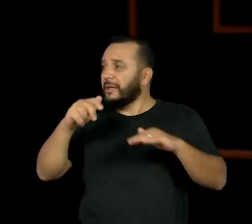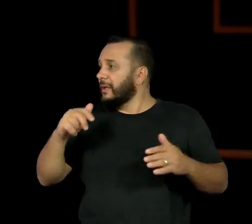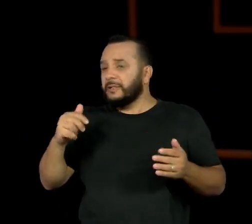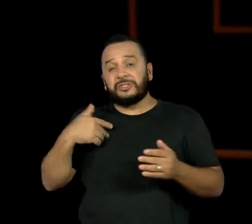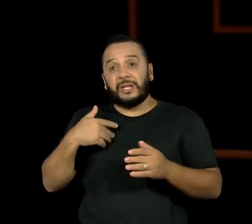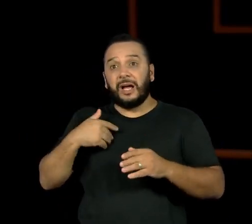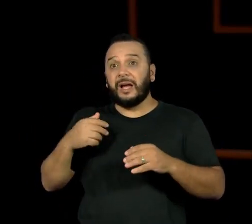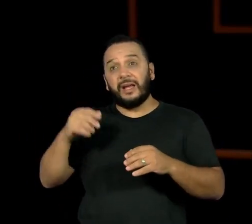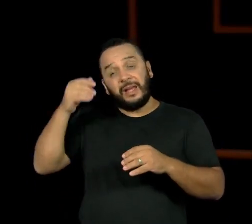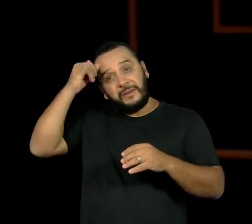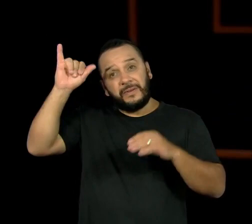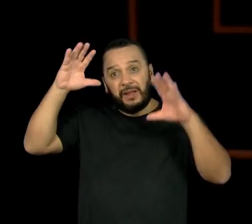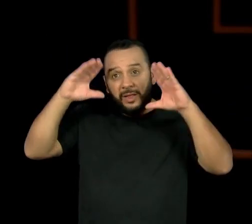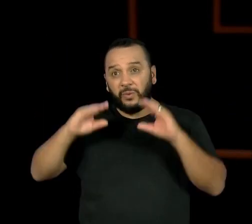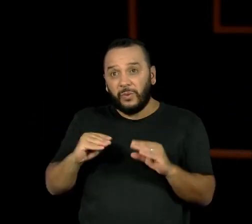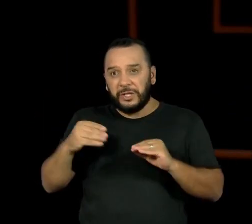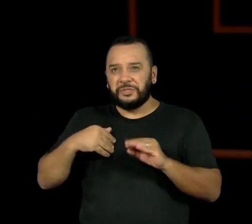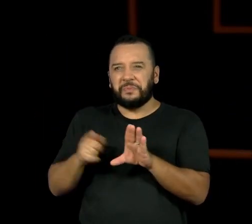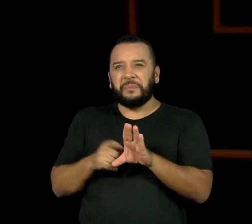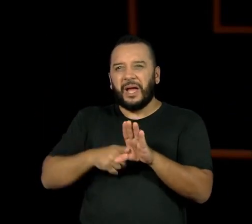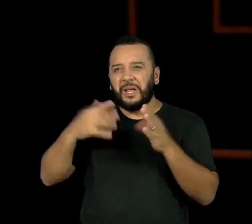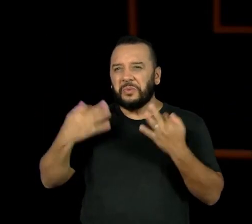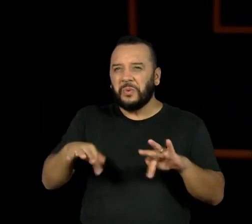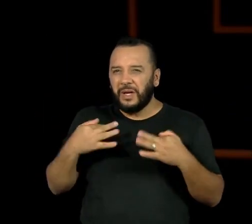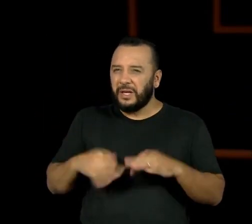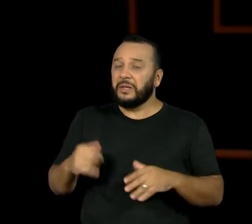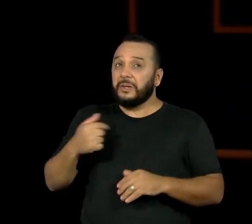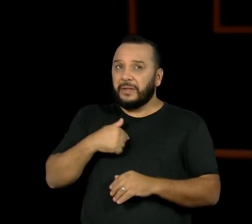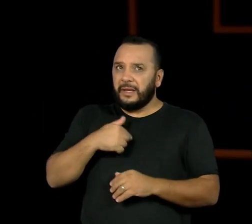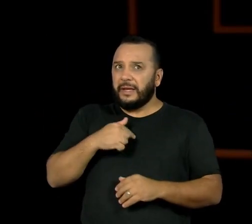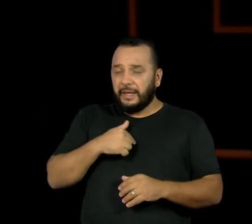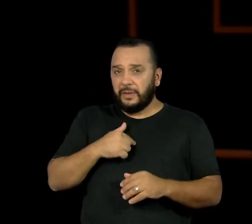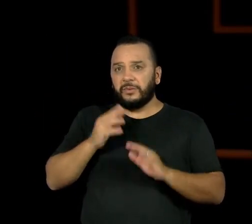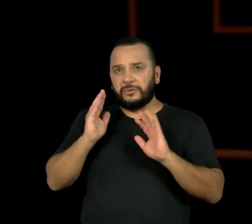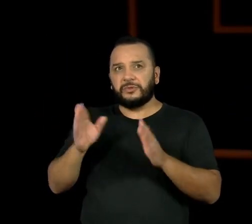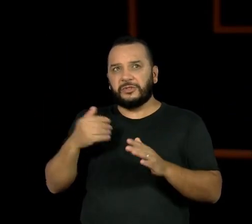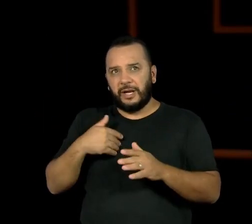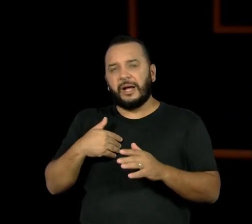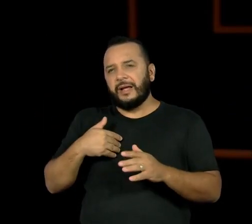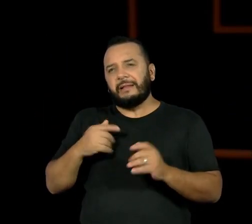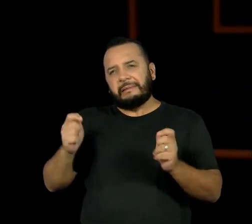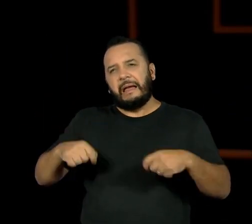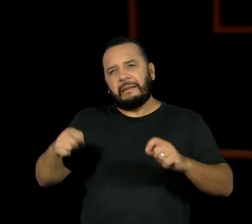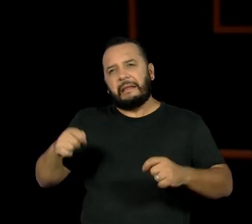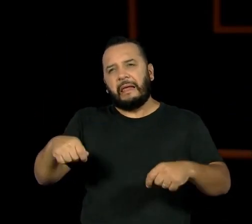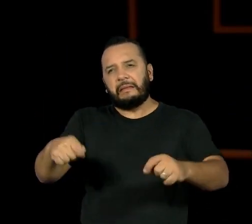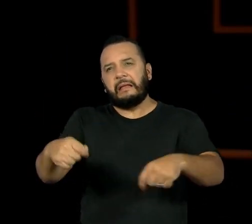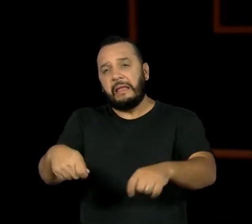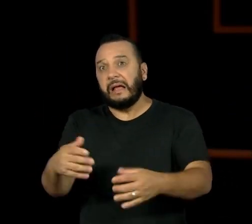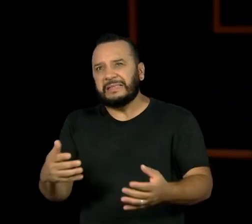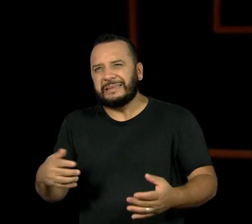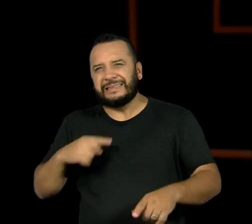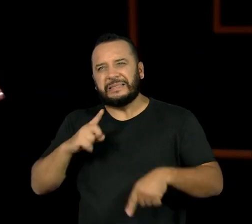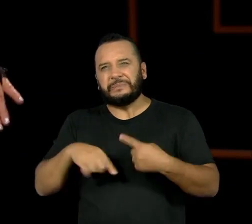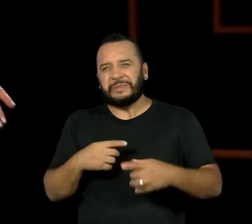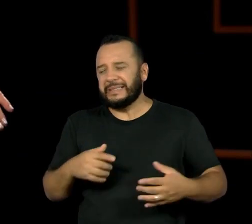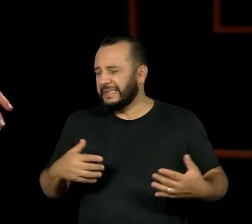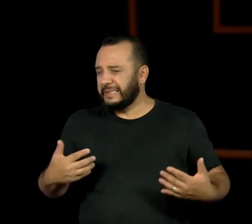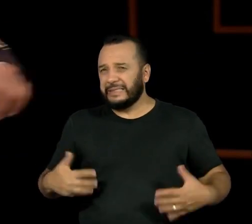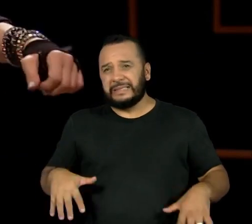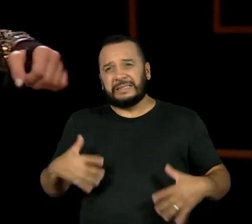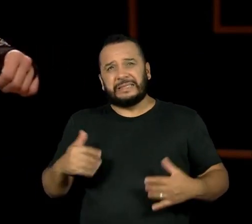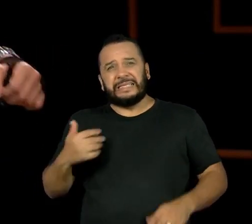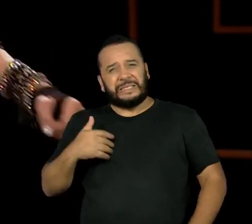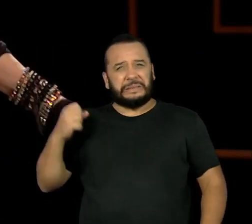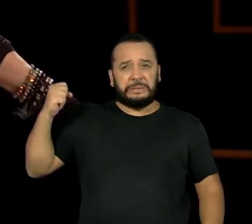anoiteça. Então, meu pé doendo, tudo doendo, porque eu não tinha preparado para nada, aquele meu jeito de achar que tudo vai ter que dar certo. Eu entrei e